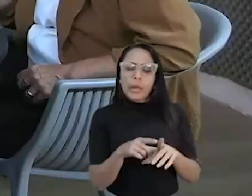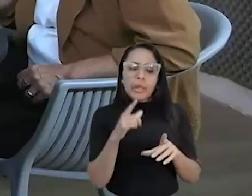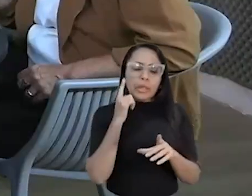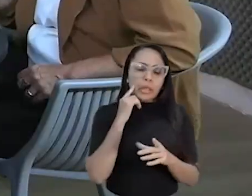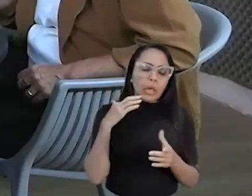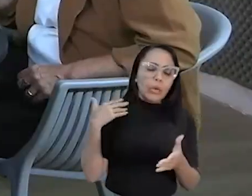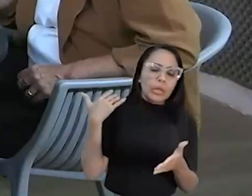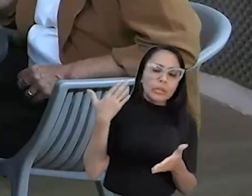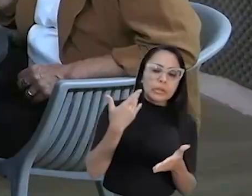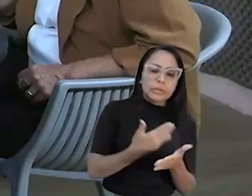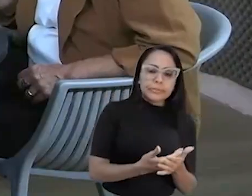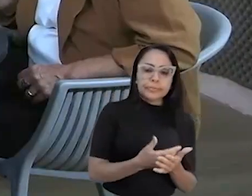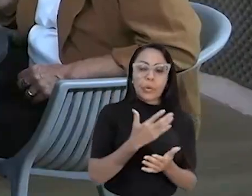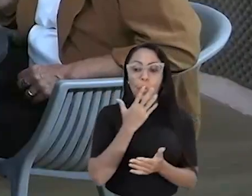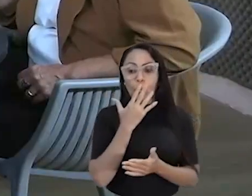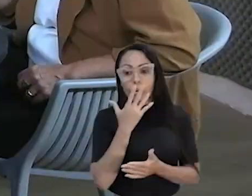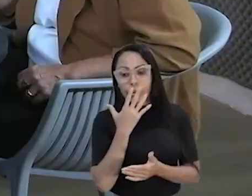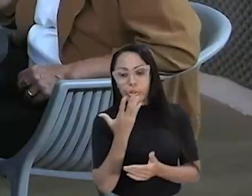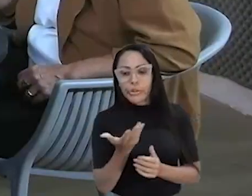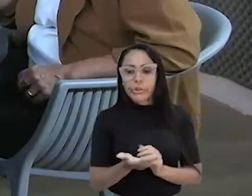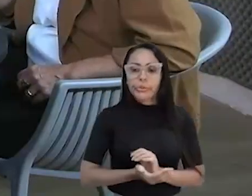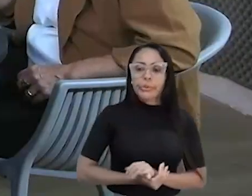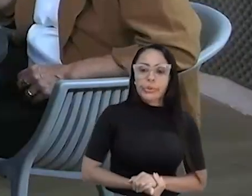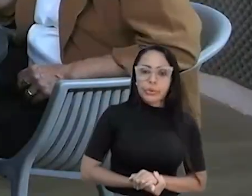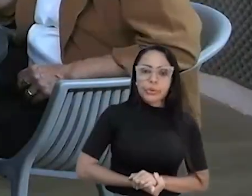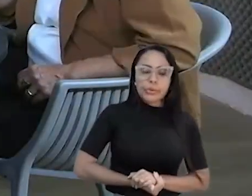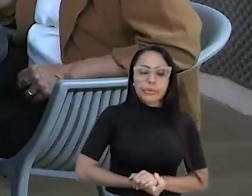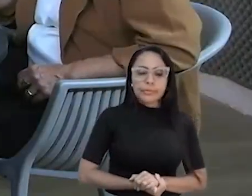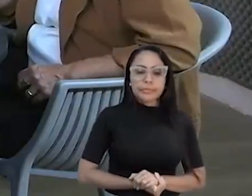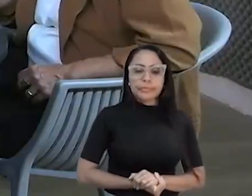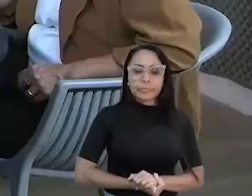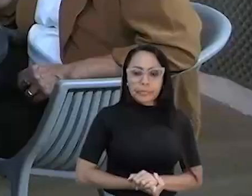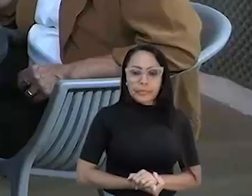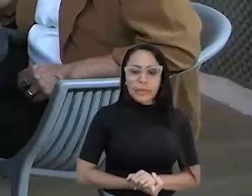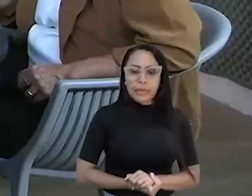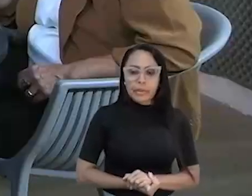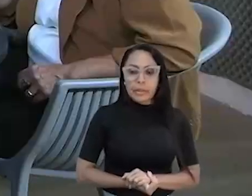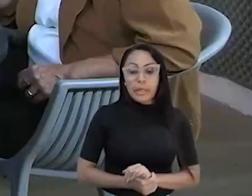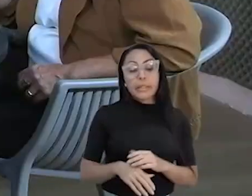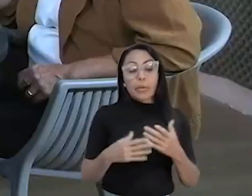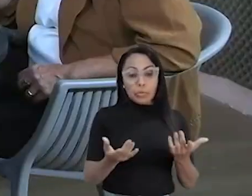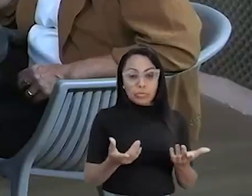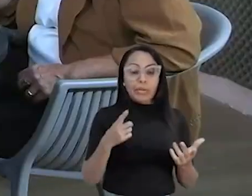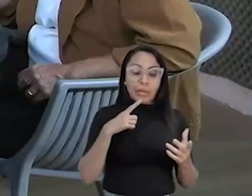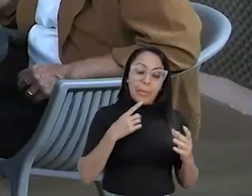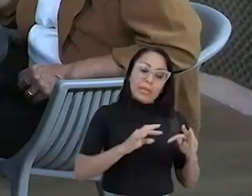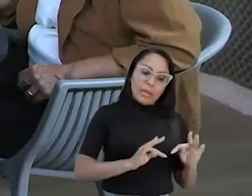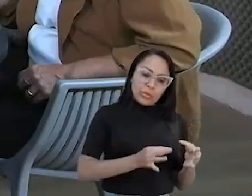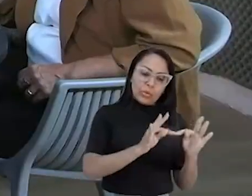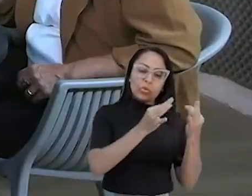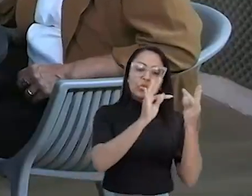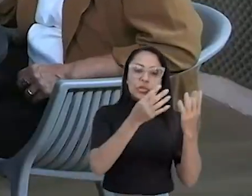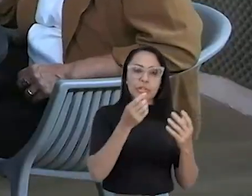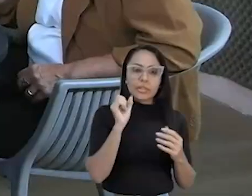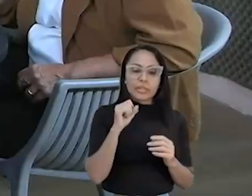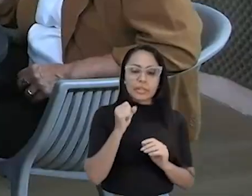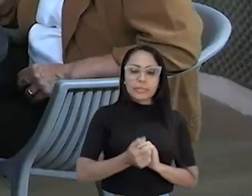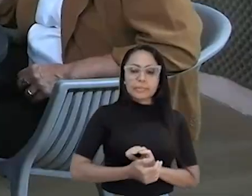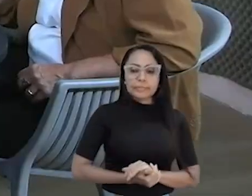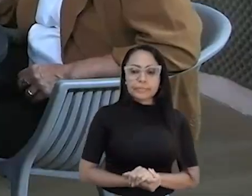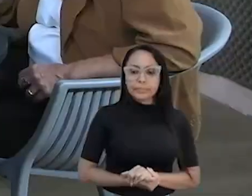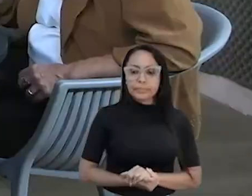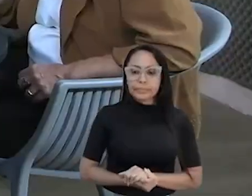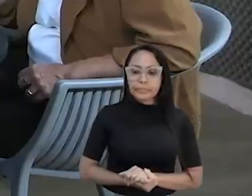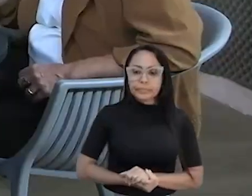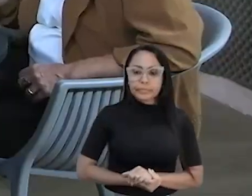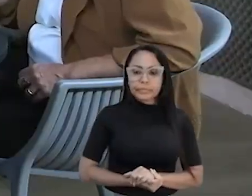Então, Um antigamente a gente não via um colorido. copogó desse. Não. Não, E os também vem da coloridos que tem tecnologia, agora, né? Até E com brilho, né? Com Isso,